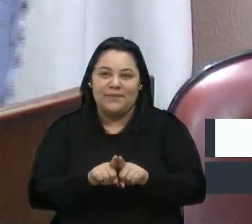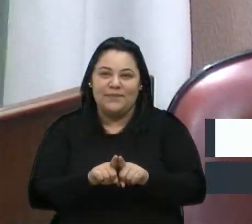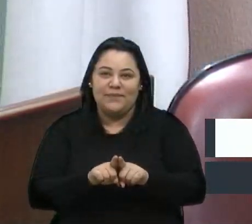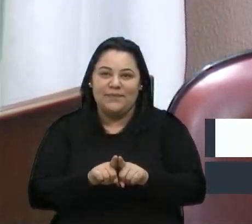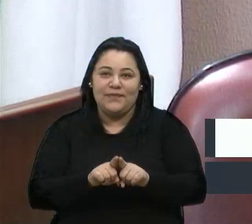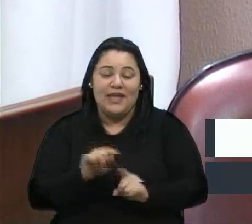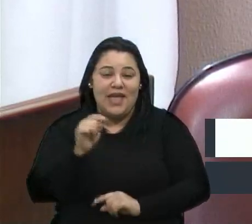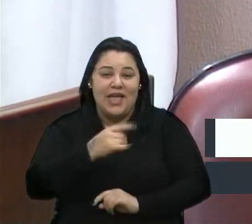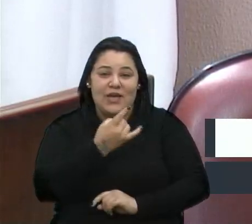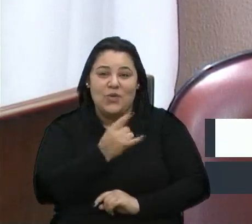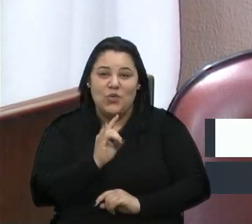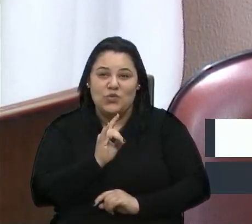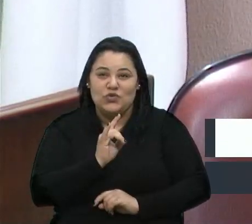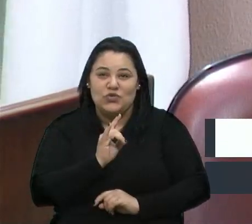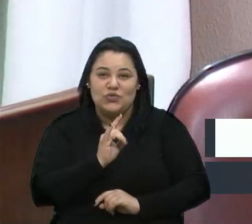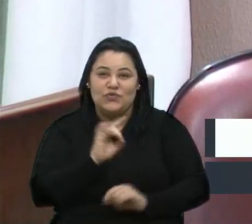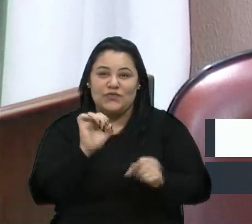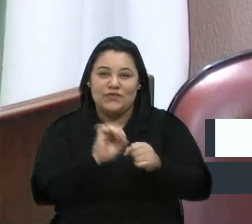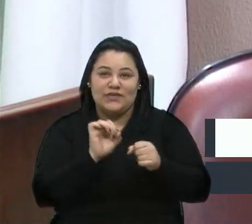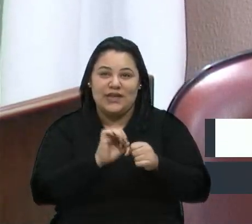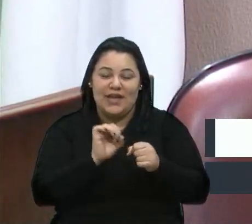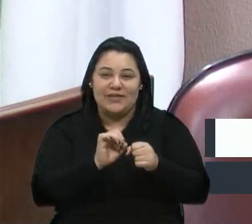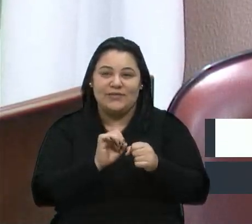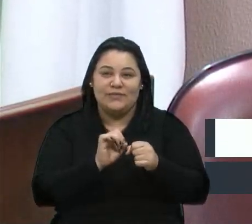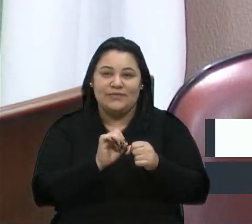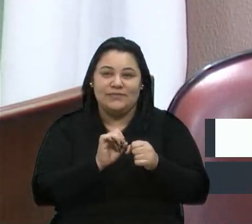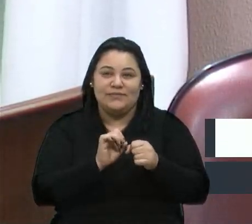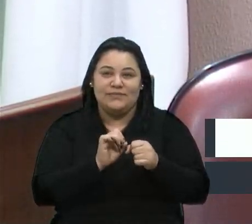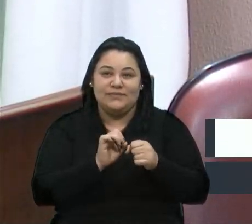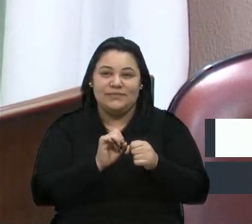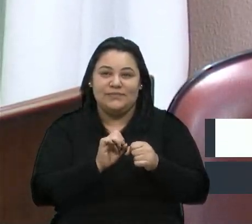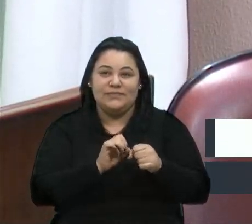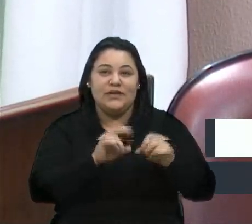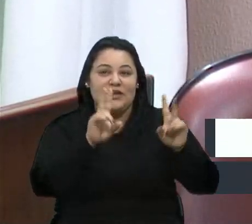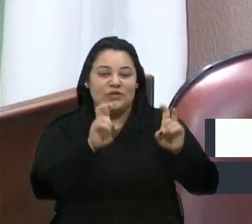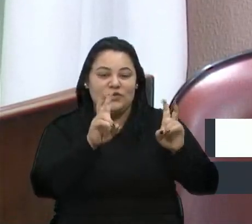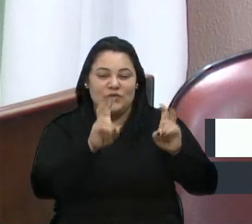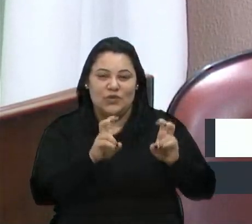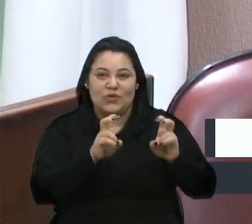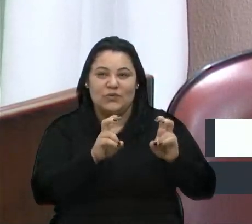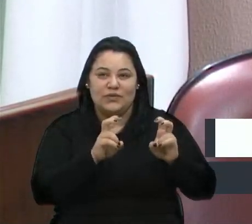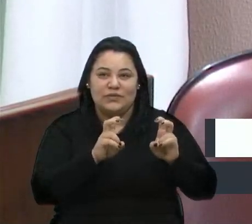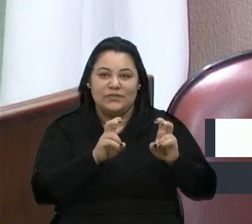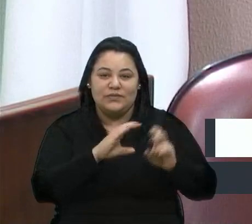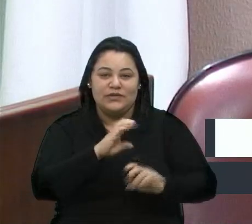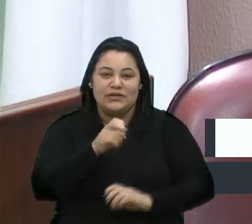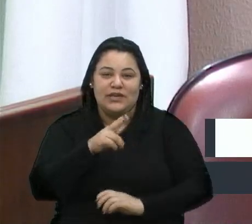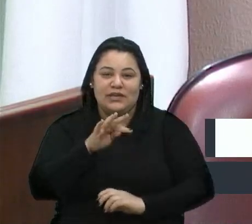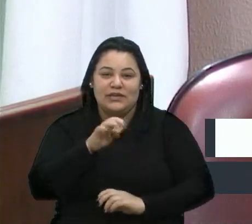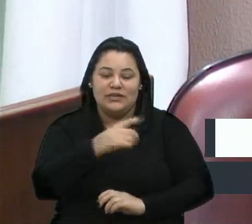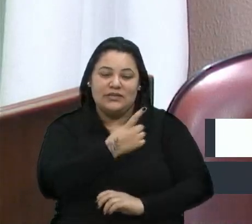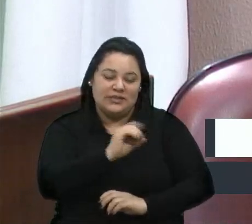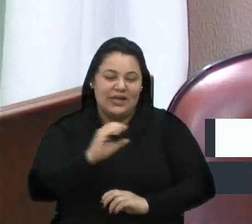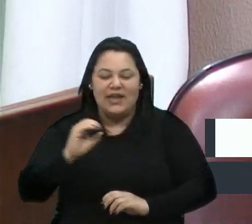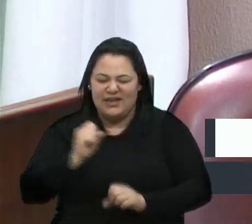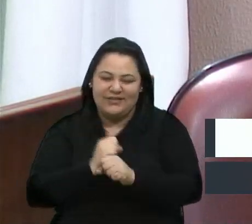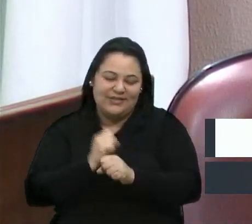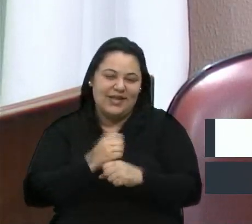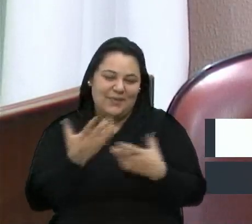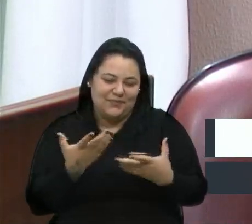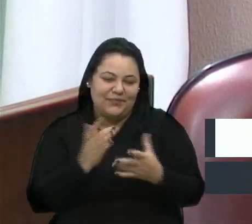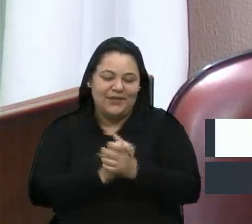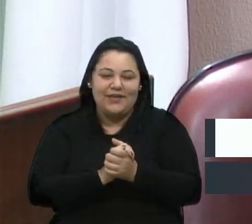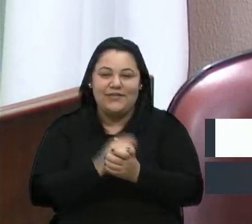esse último episódio que foi lançado nos últimos dias, que é sobre o centenário de Oneide Bertucci, vai ser exibido aqui na Câmara